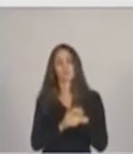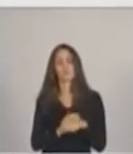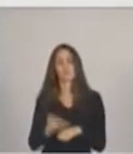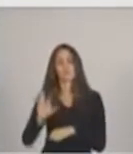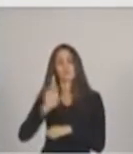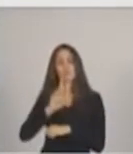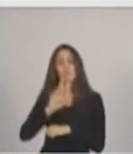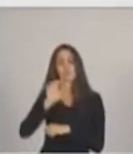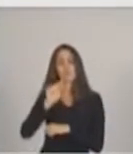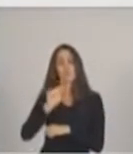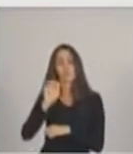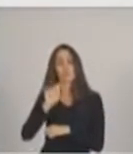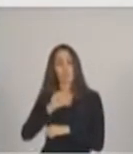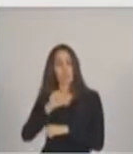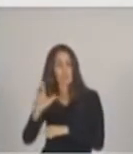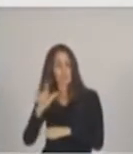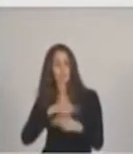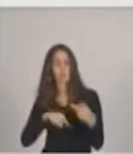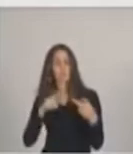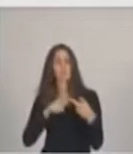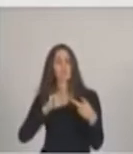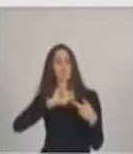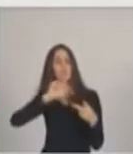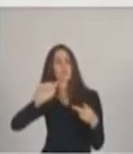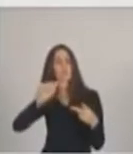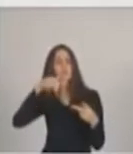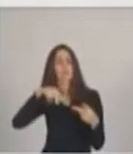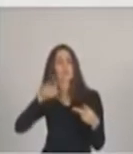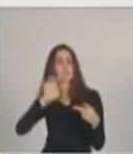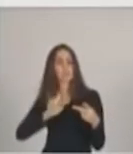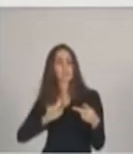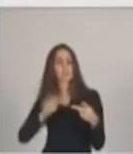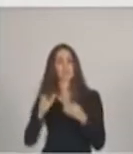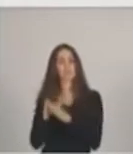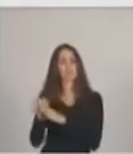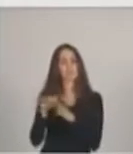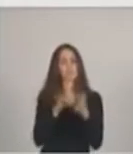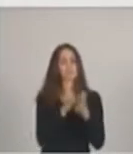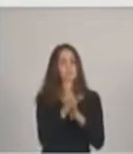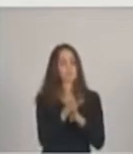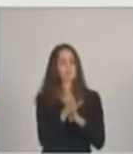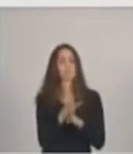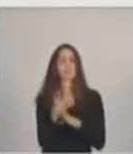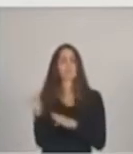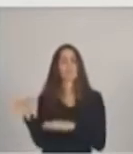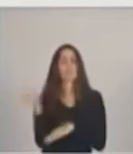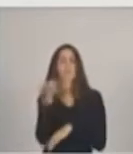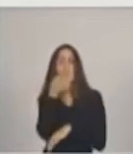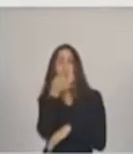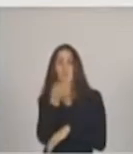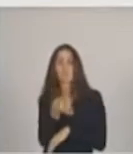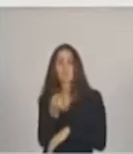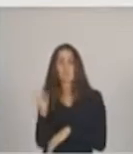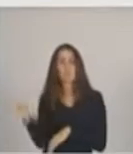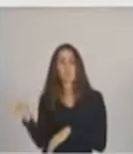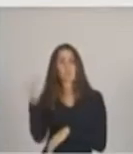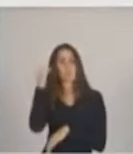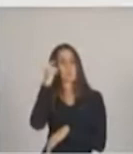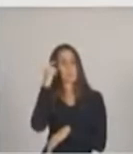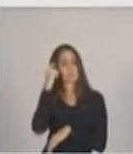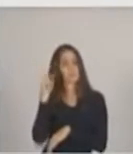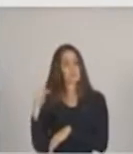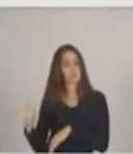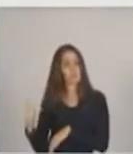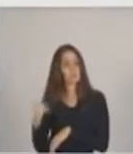Janete advertindo, com muita sabedoria, de que o que o deputado Marcelo pensa, nem